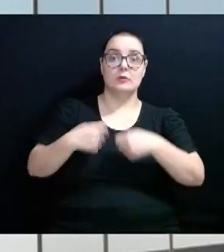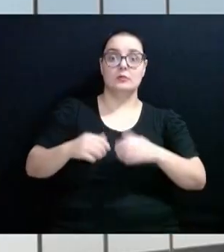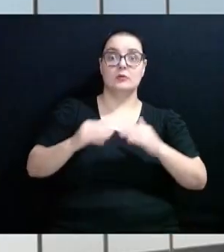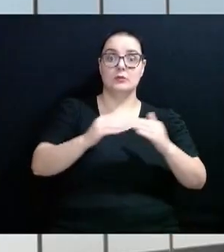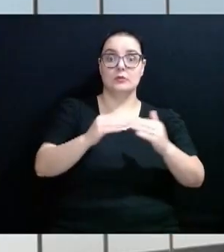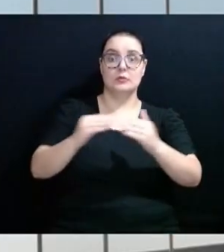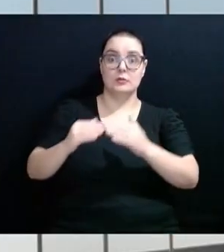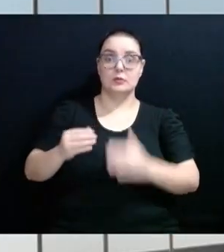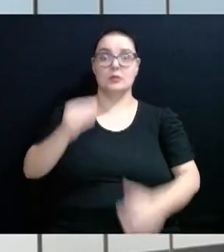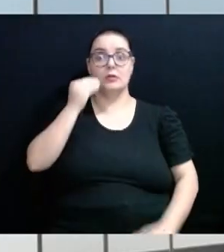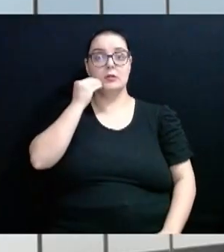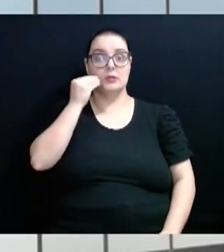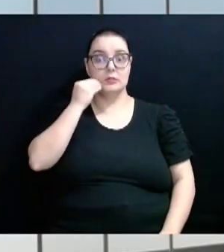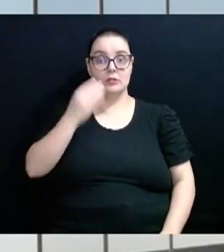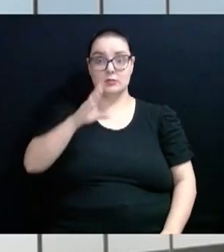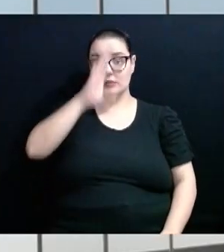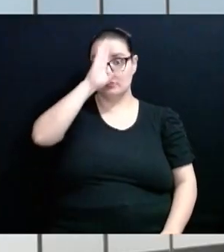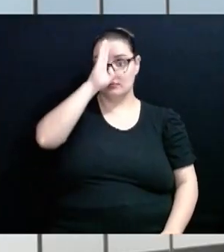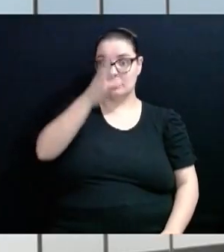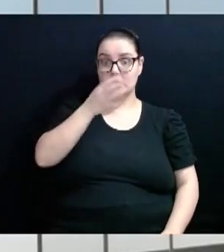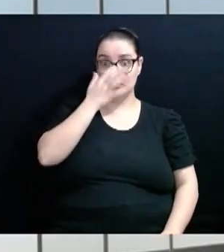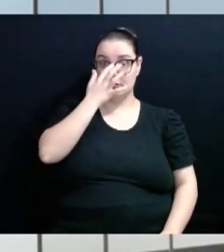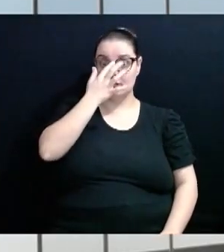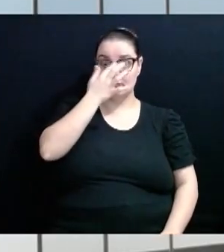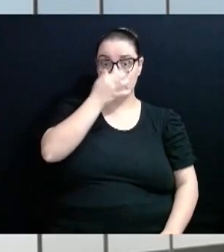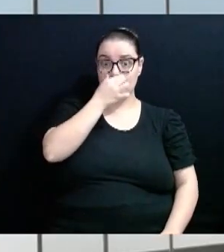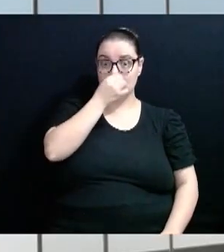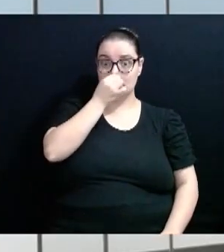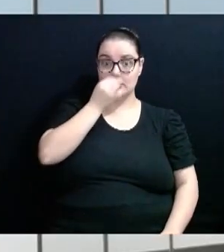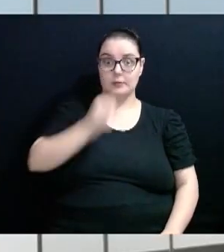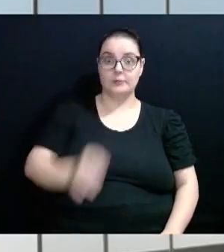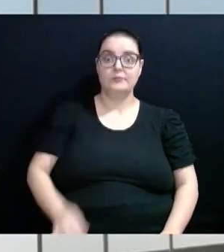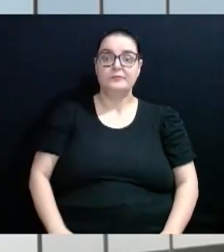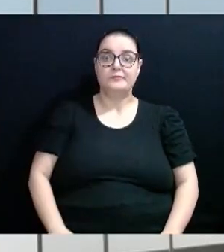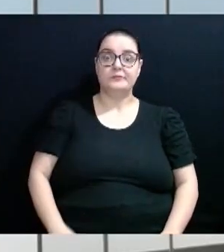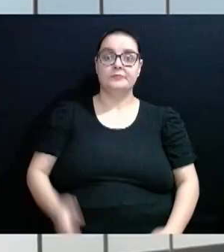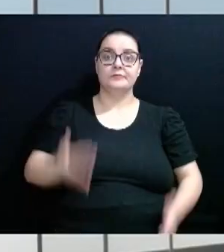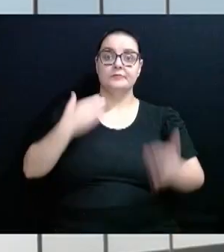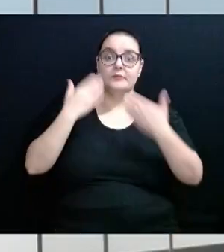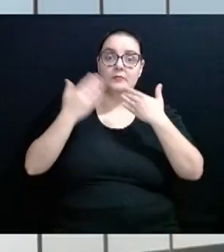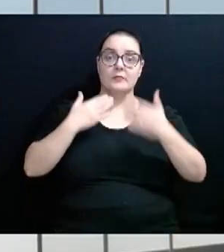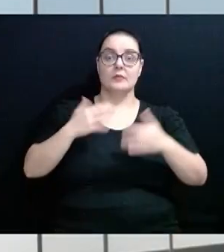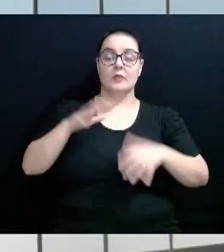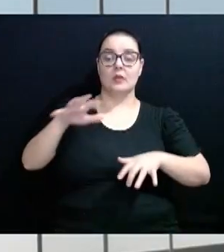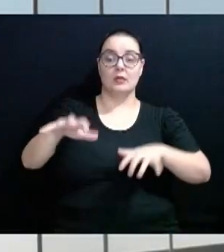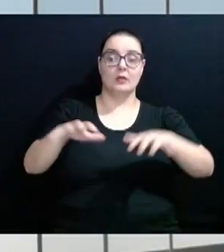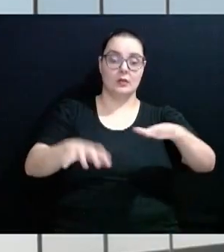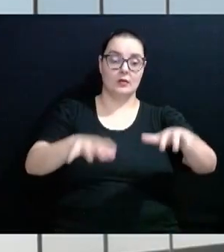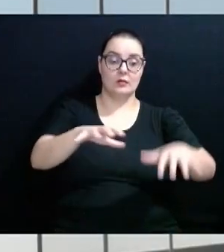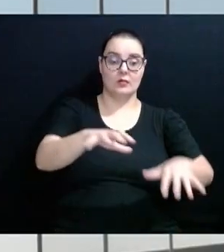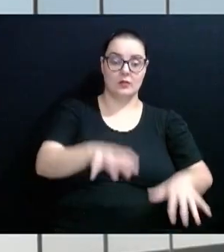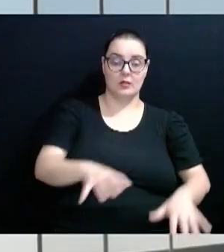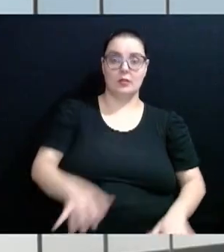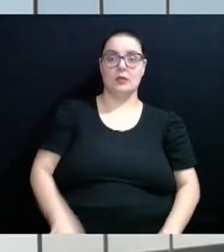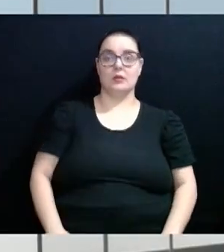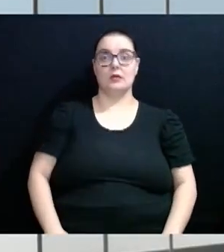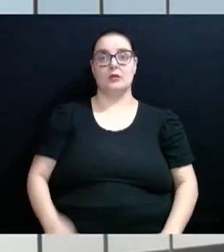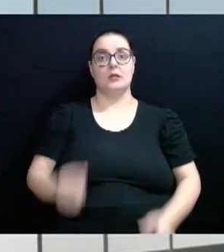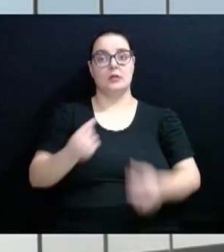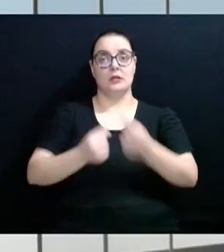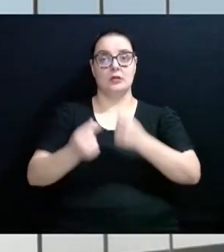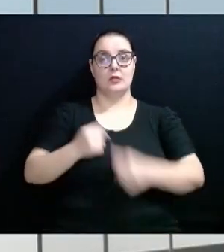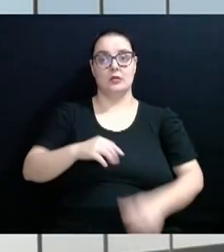Tentar principalmente, né, conversar com aqueles setores da economia americana que